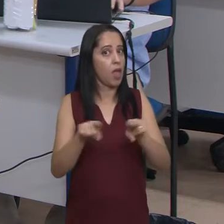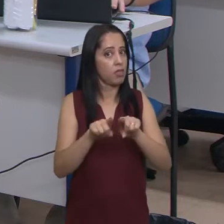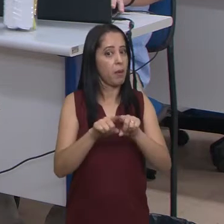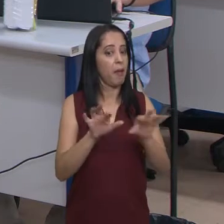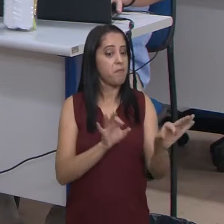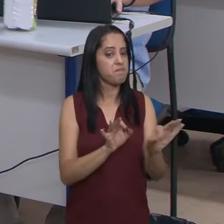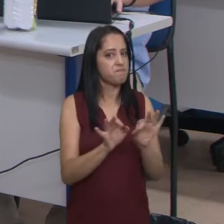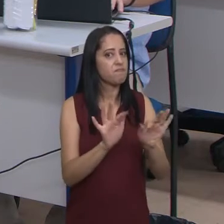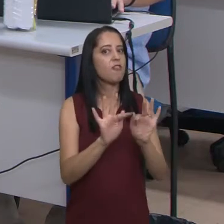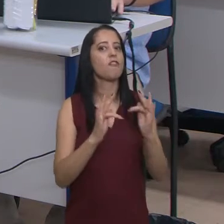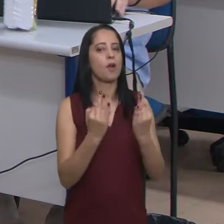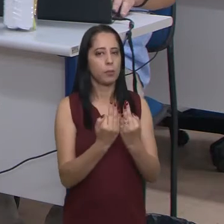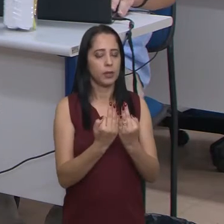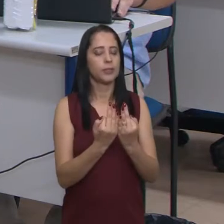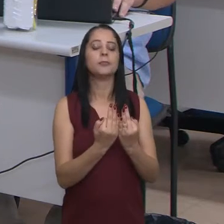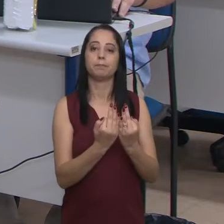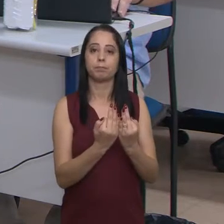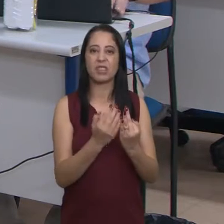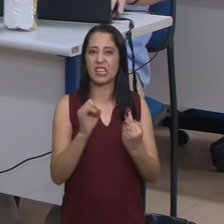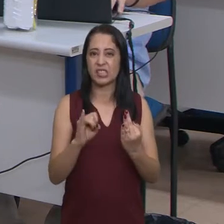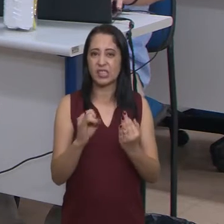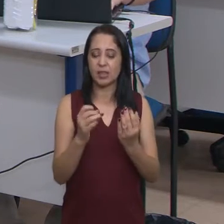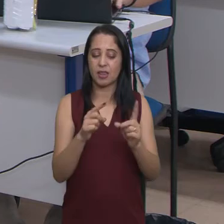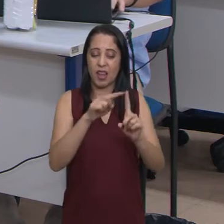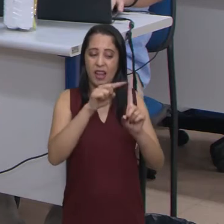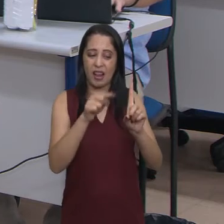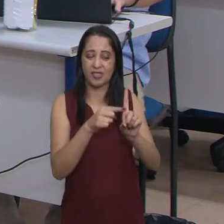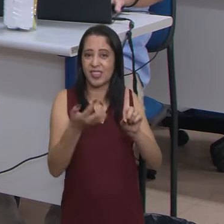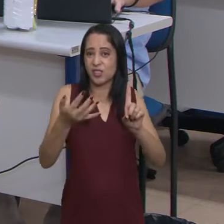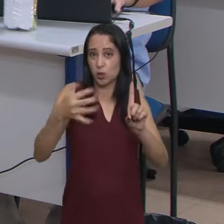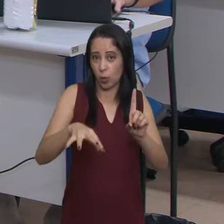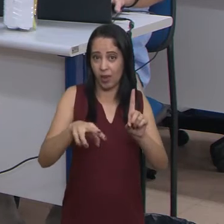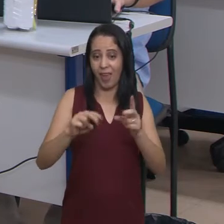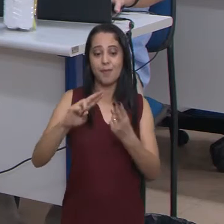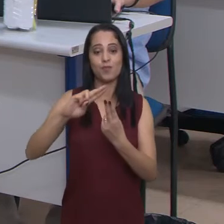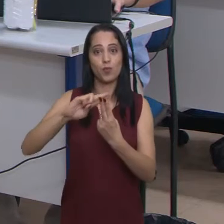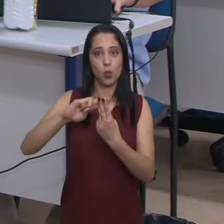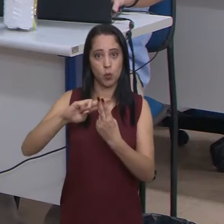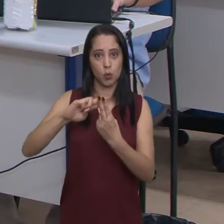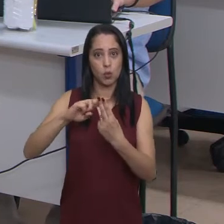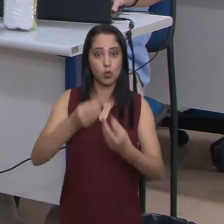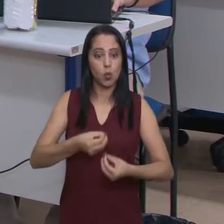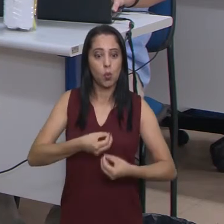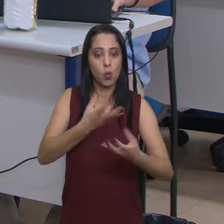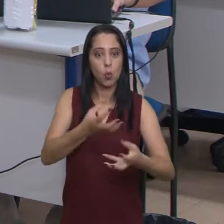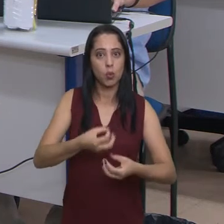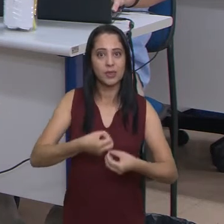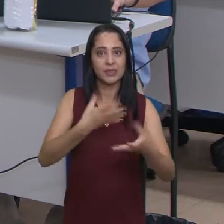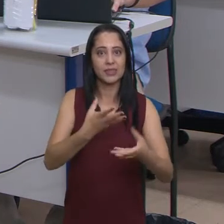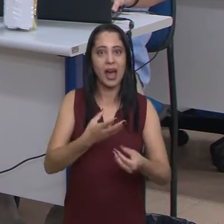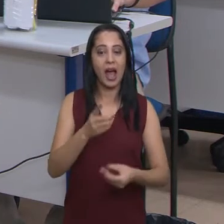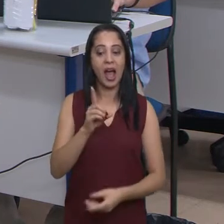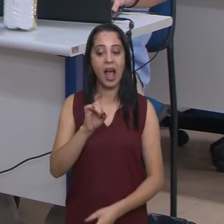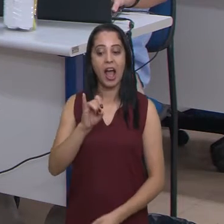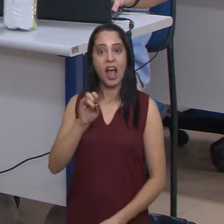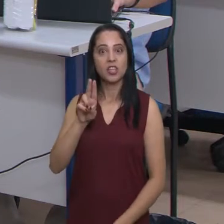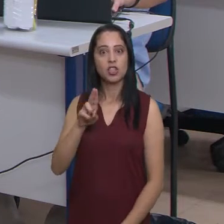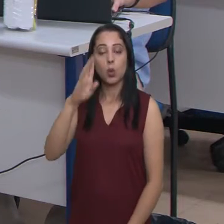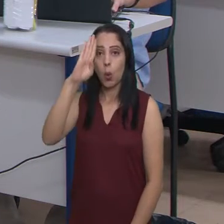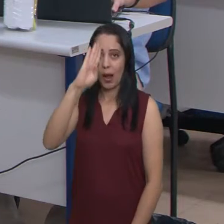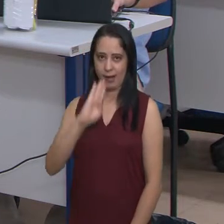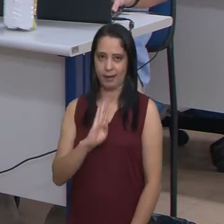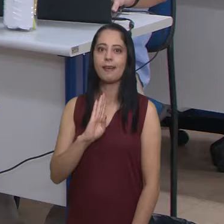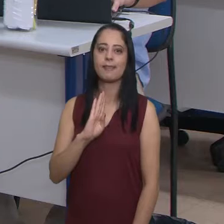familiar. Para auxiliar as mulheres que não desejam engravidar, o SUS, o Sistema Único de Saúde, fornece gratuitamente o